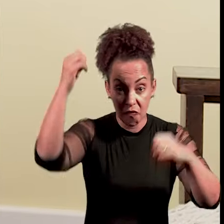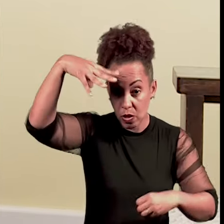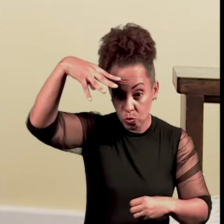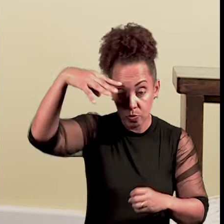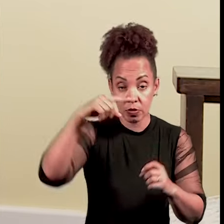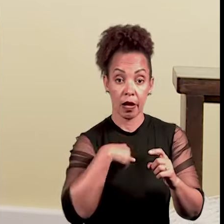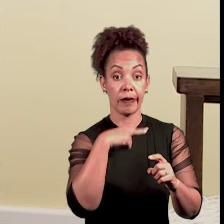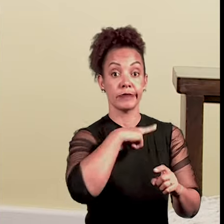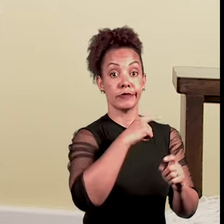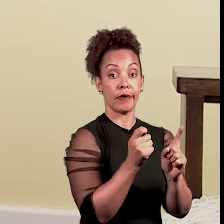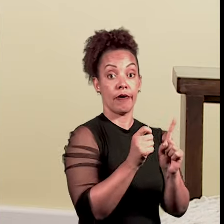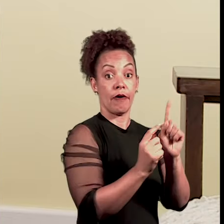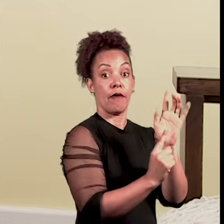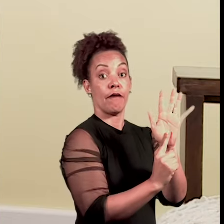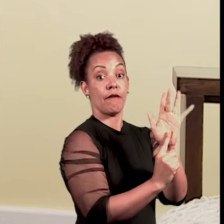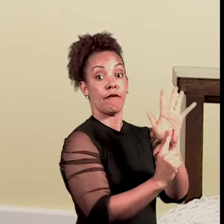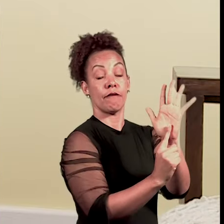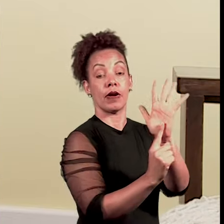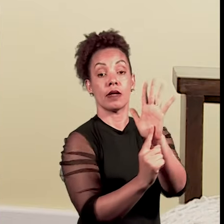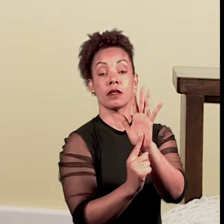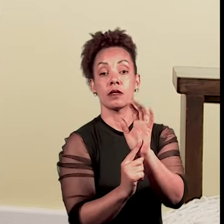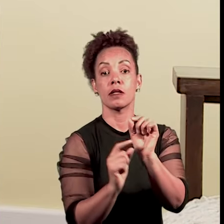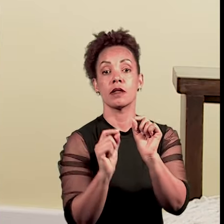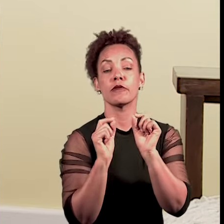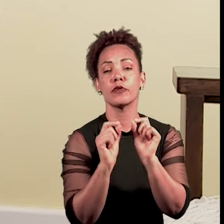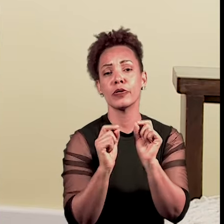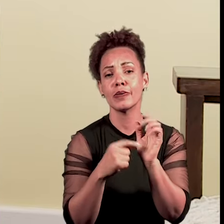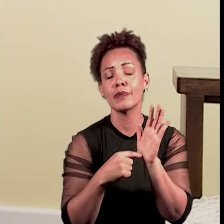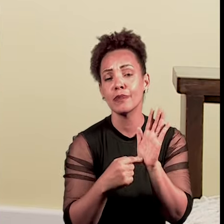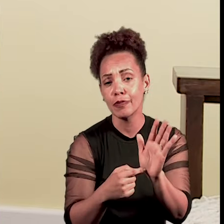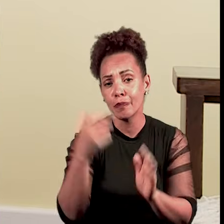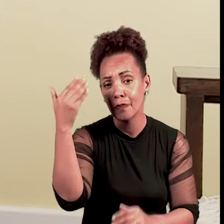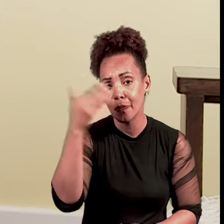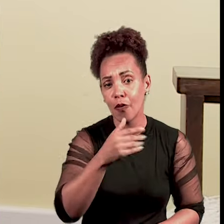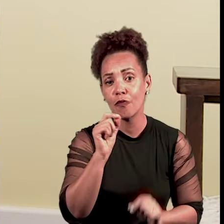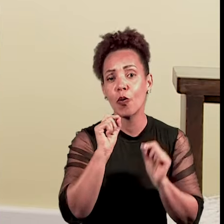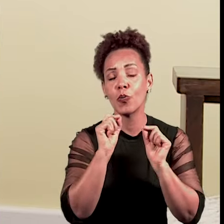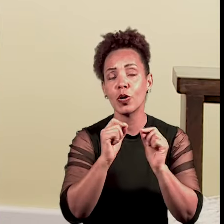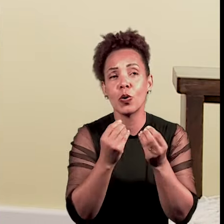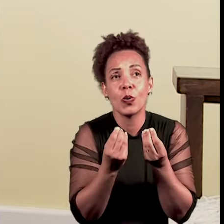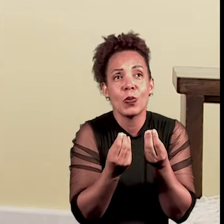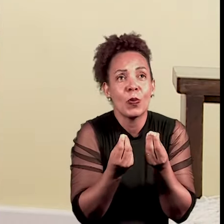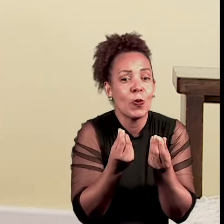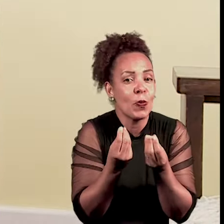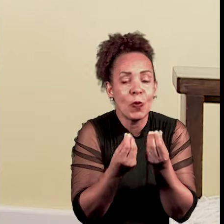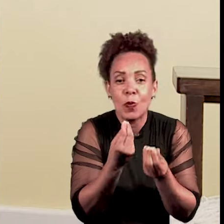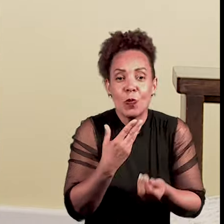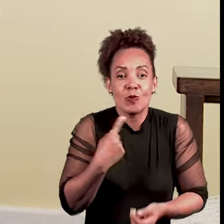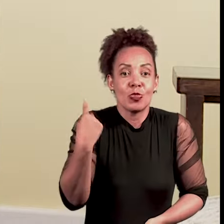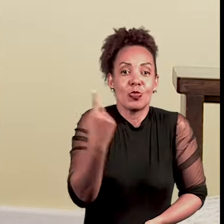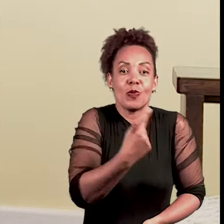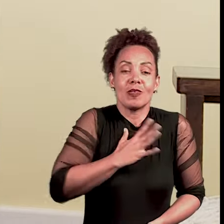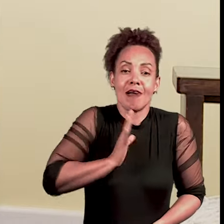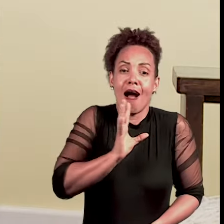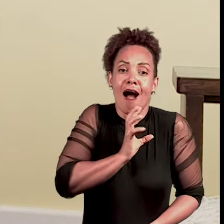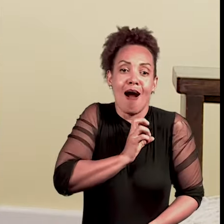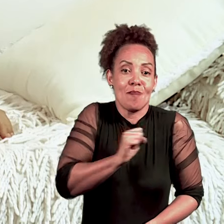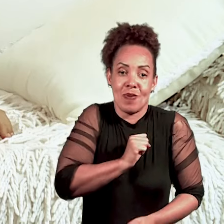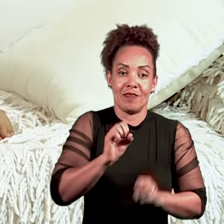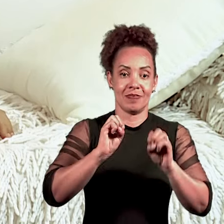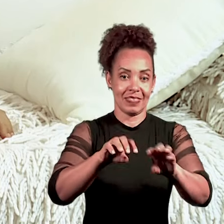vela. Estou mostrando isso só para... dizendo isso somente para mostrar, assim, o gosto que a gente tinha de dar aula,